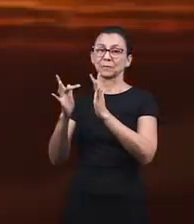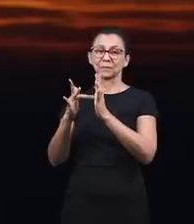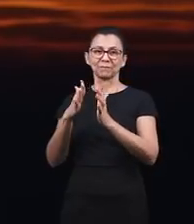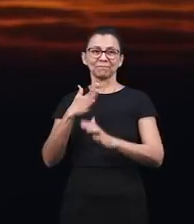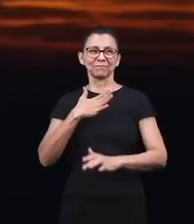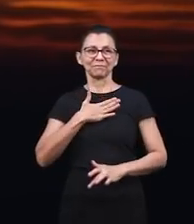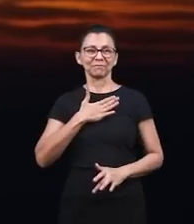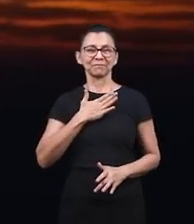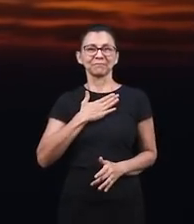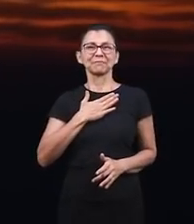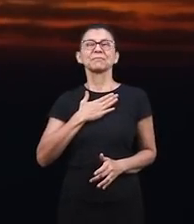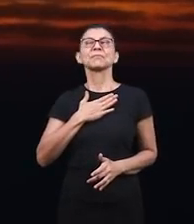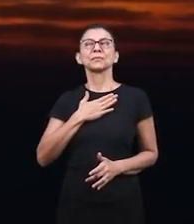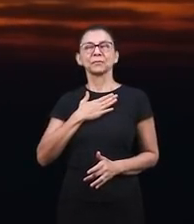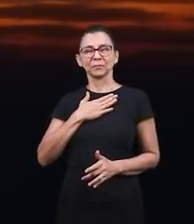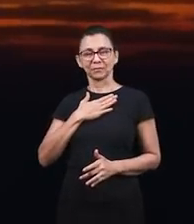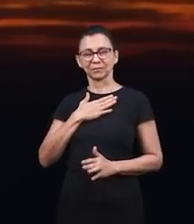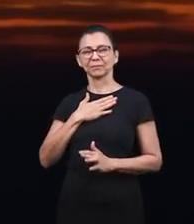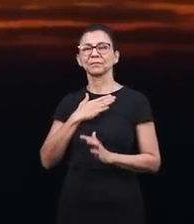meu Jesus,